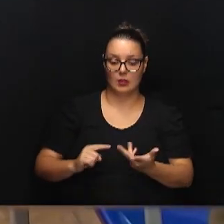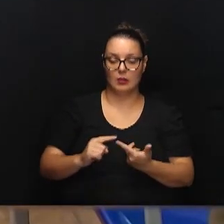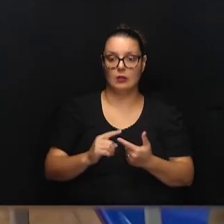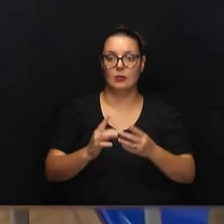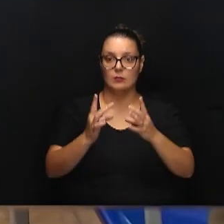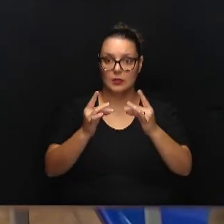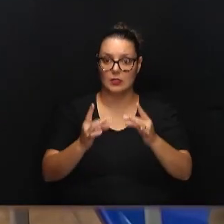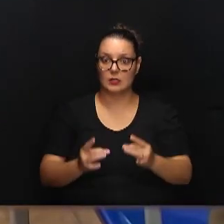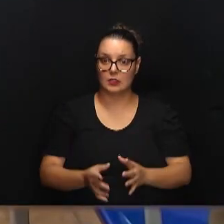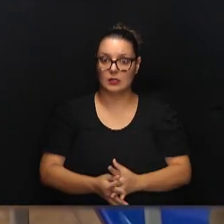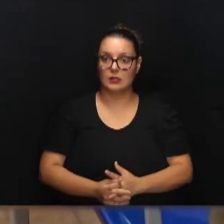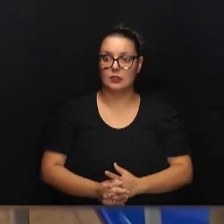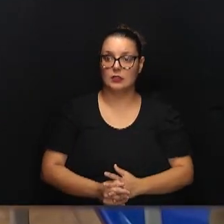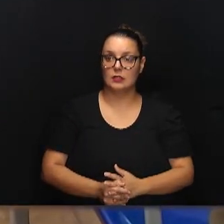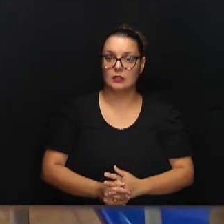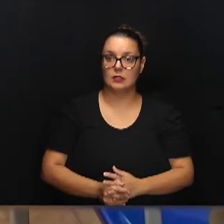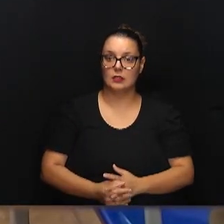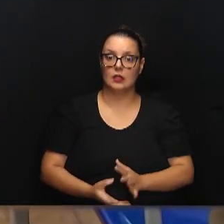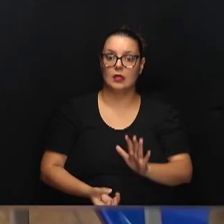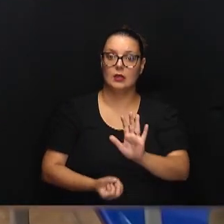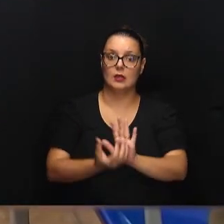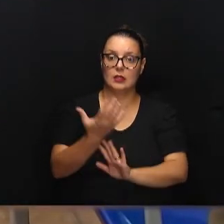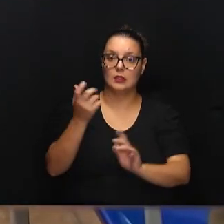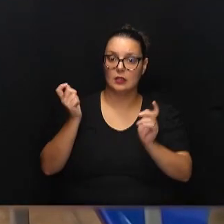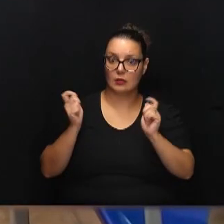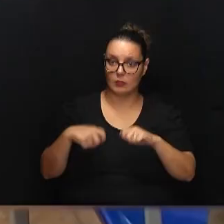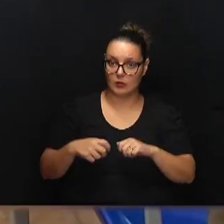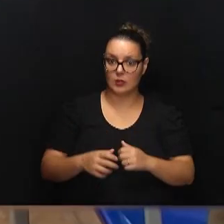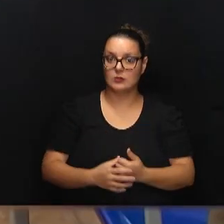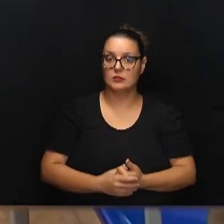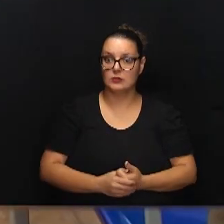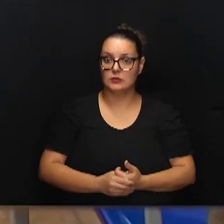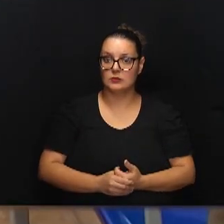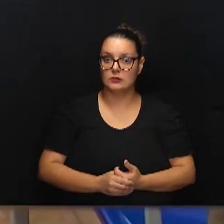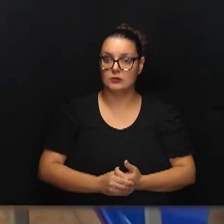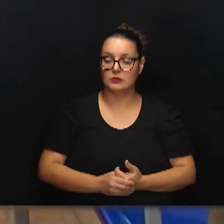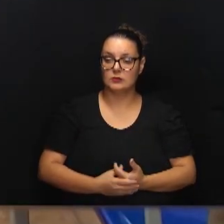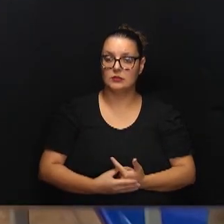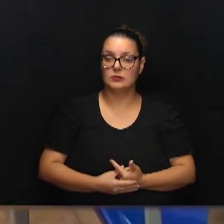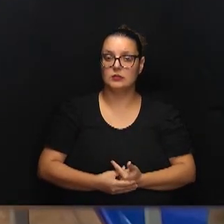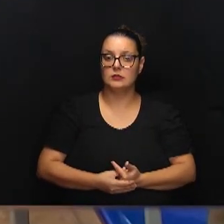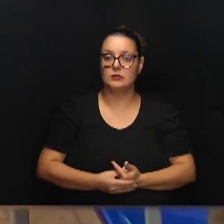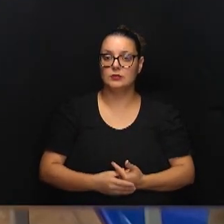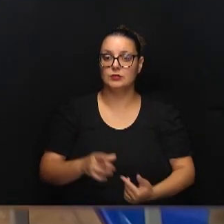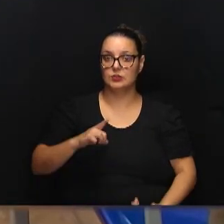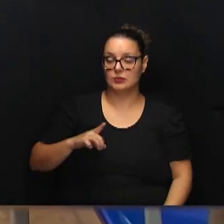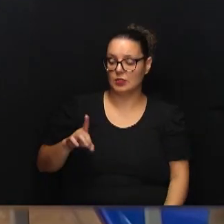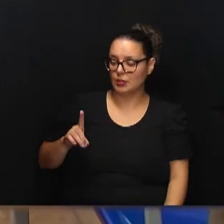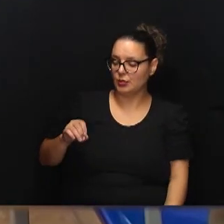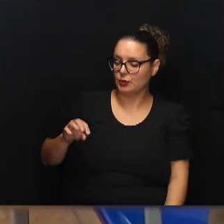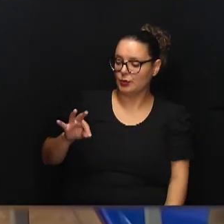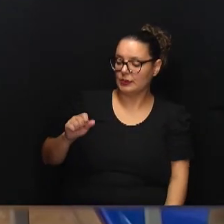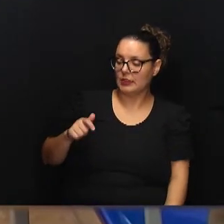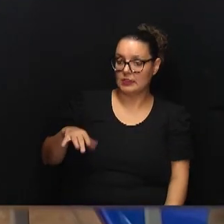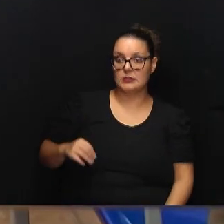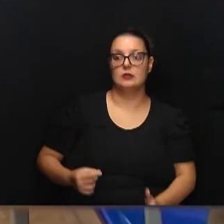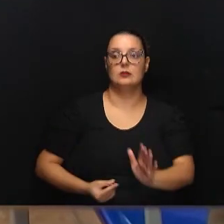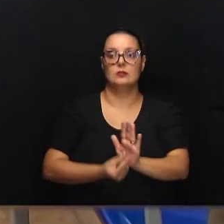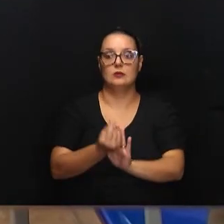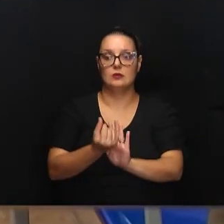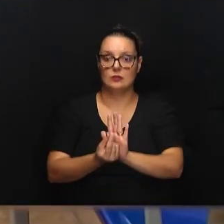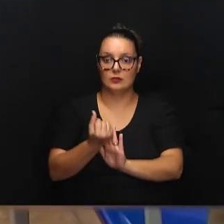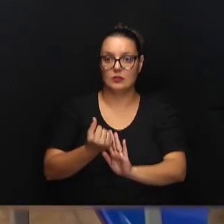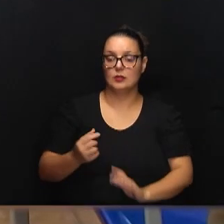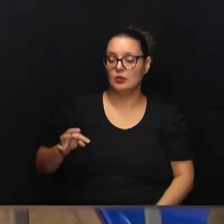escrito, cria a possibilidade da gente ter dotação, e aquilo que o Toninho